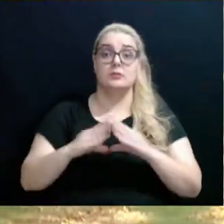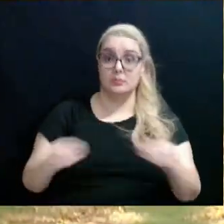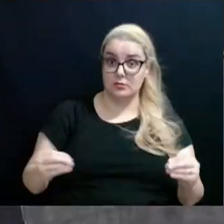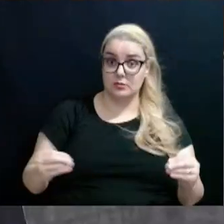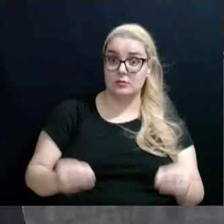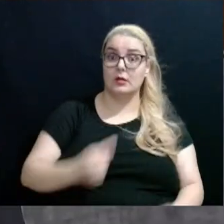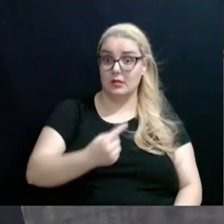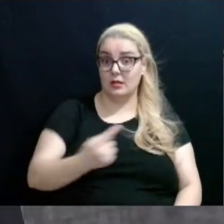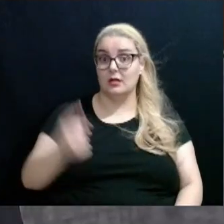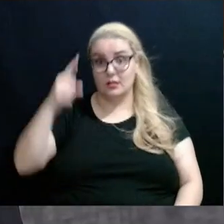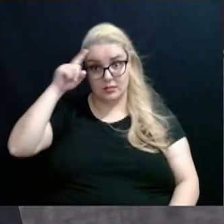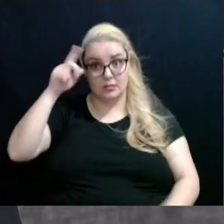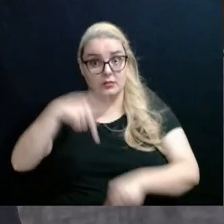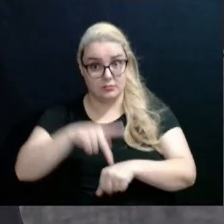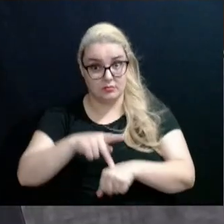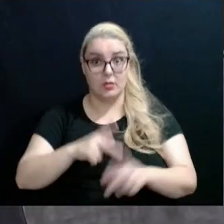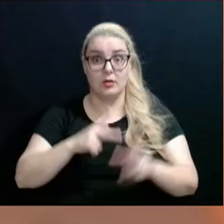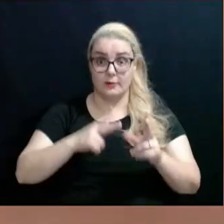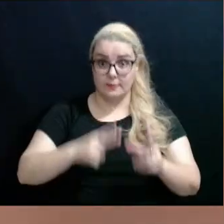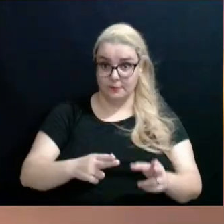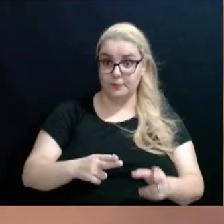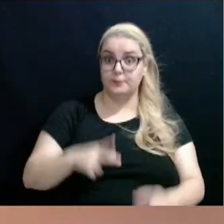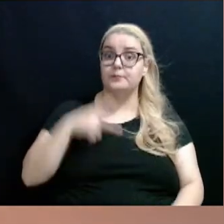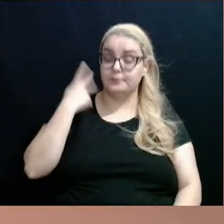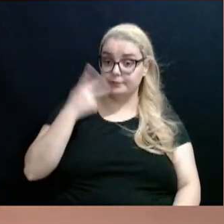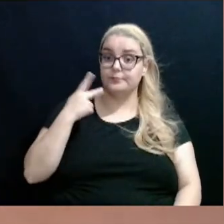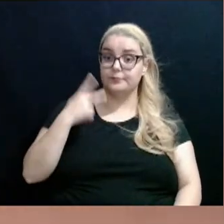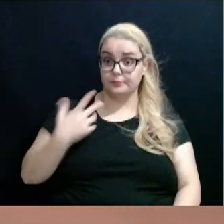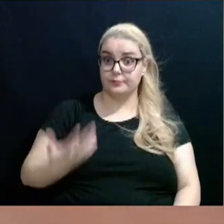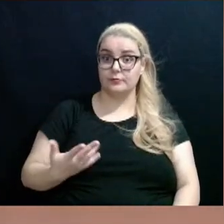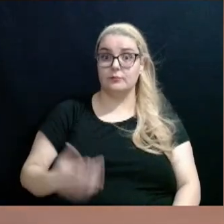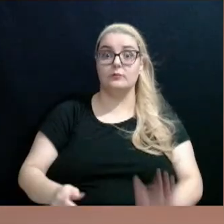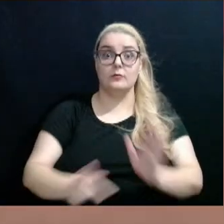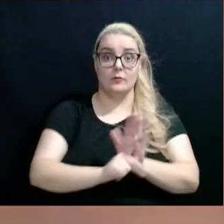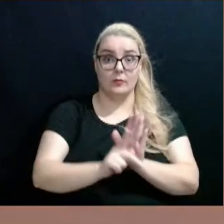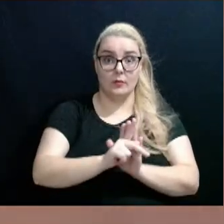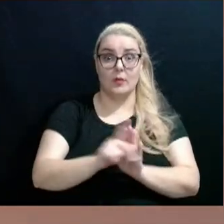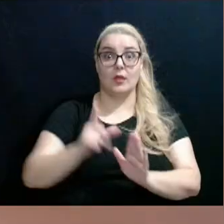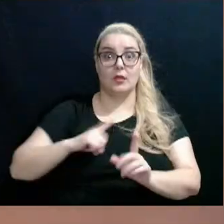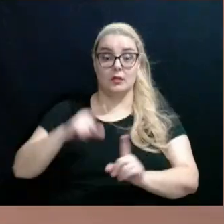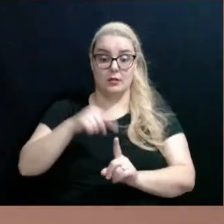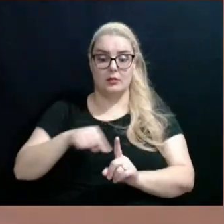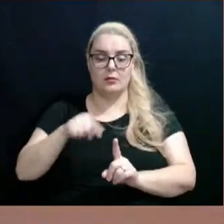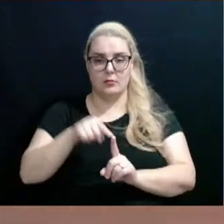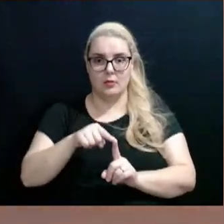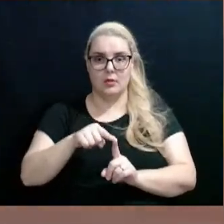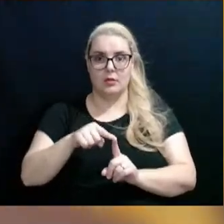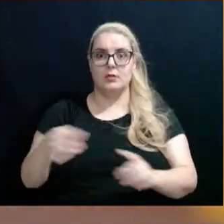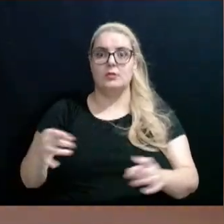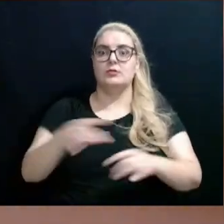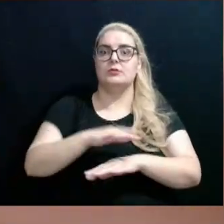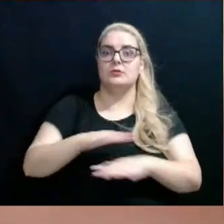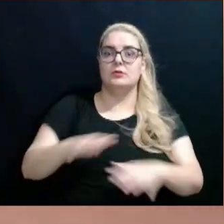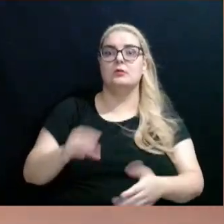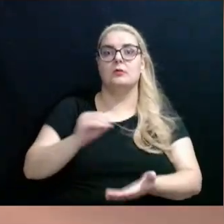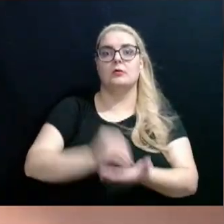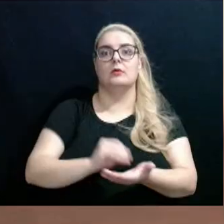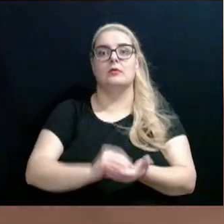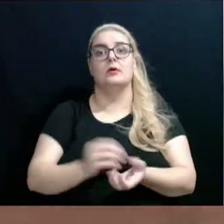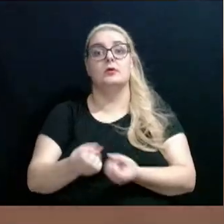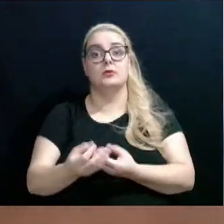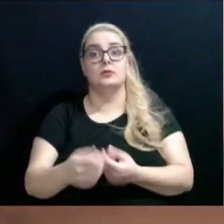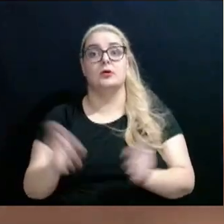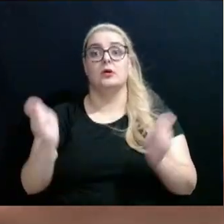no país. De acordo com o parlamentar, o projeto tem o objetivo de combater a desinformação, capacitando